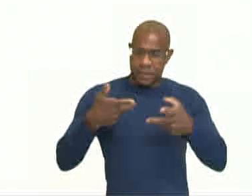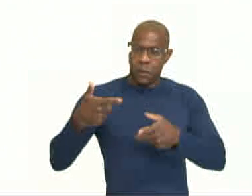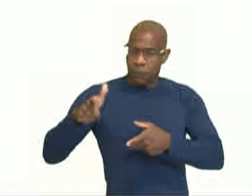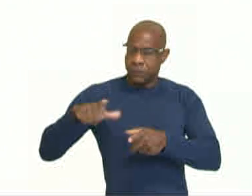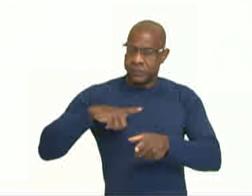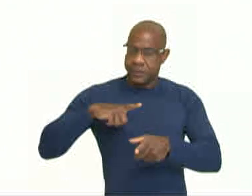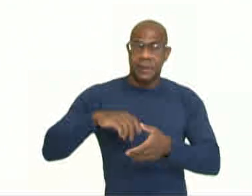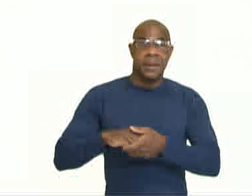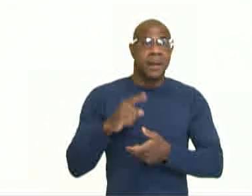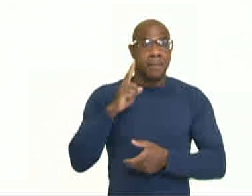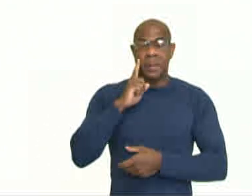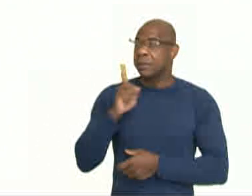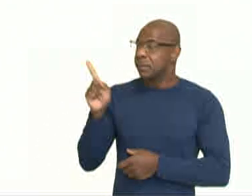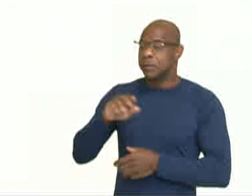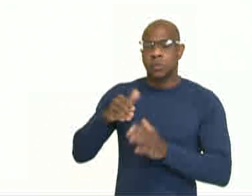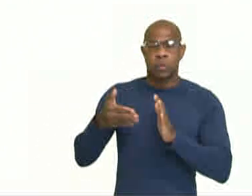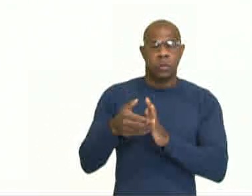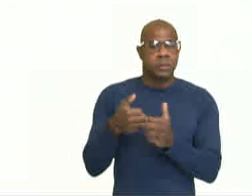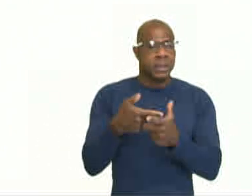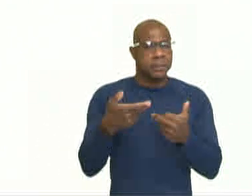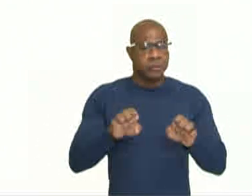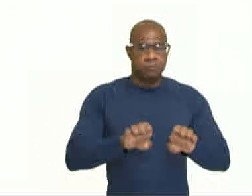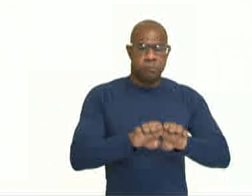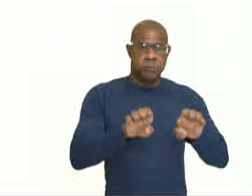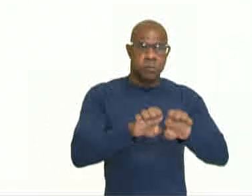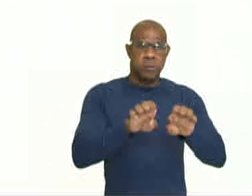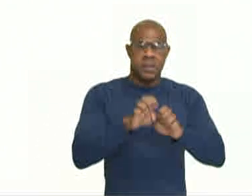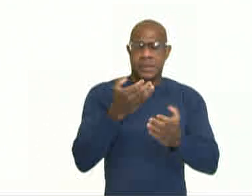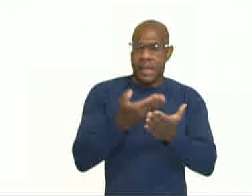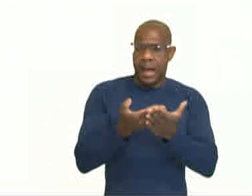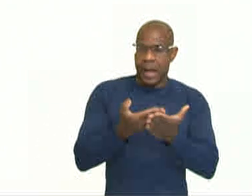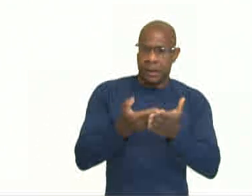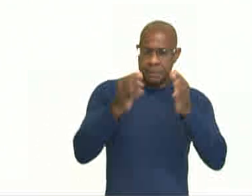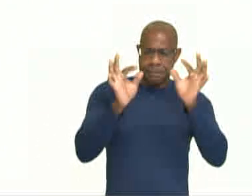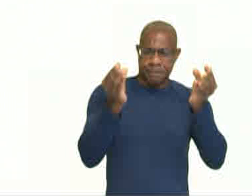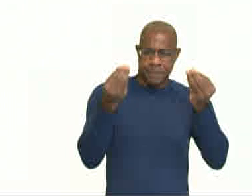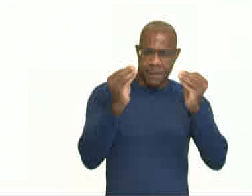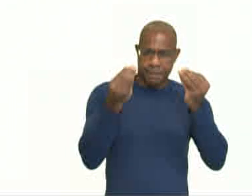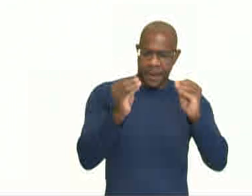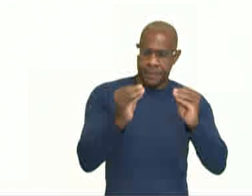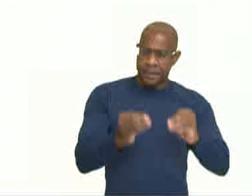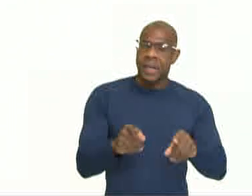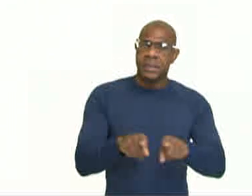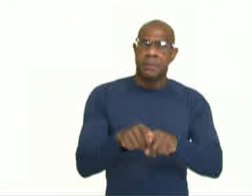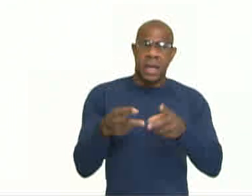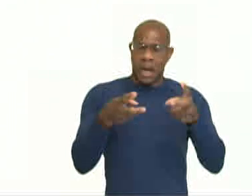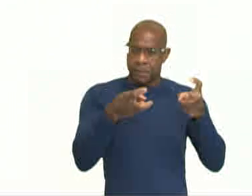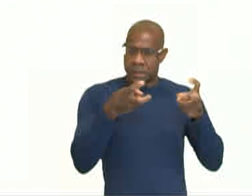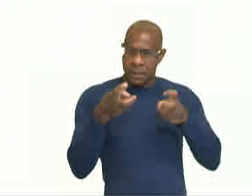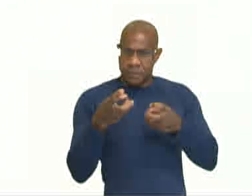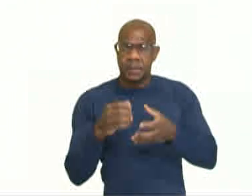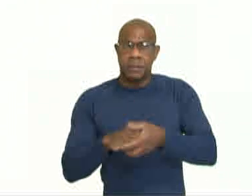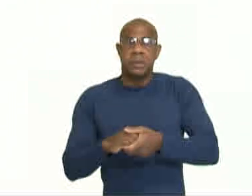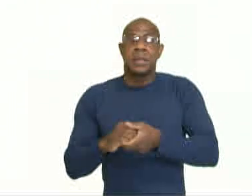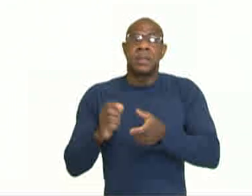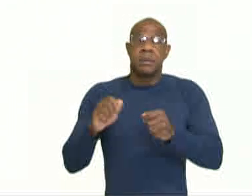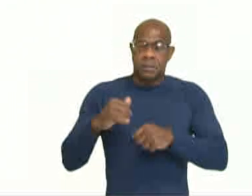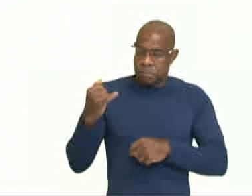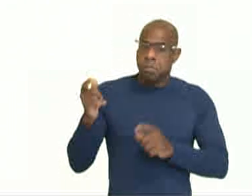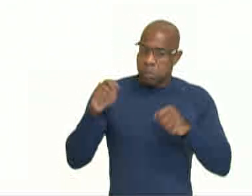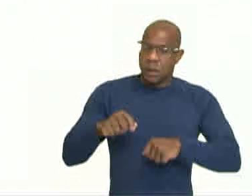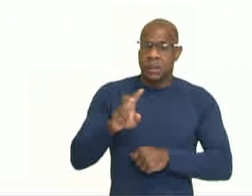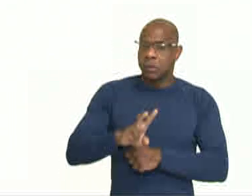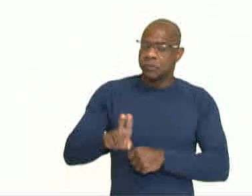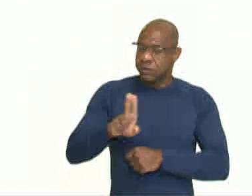um resgate de todos os elementos estruturados nesta aula e observação de alguns critérios que podem ser